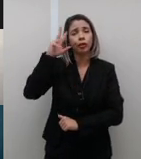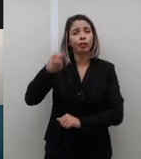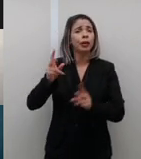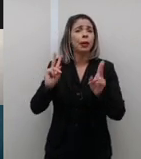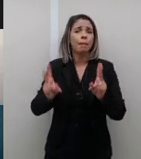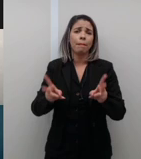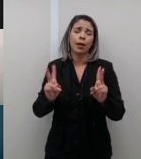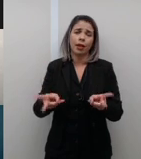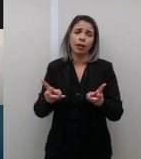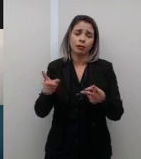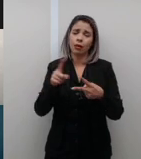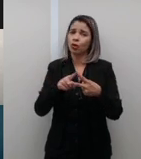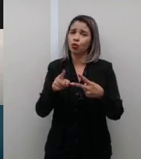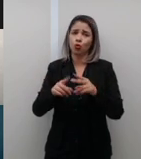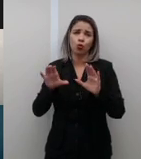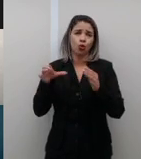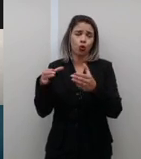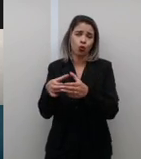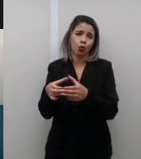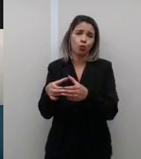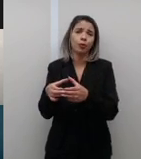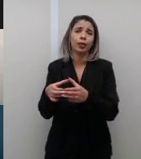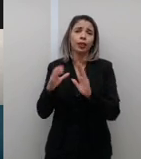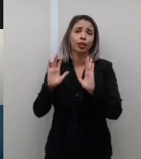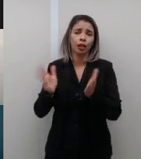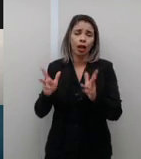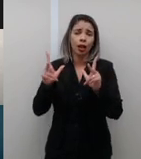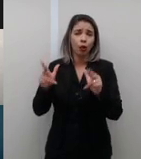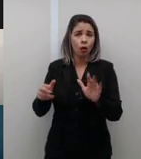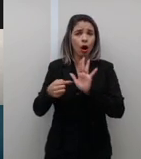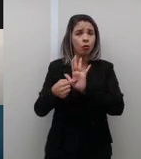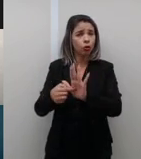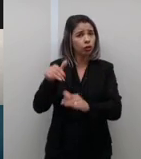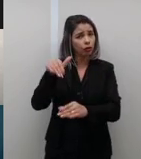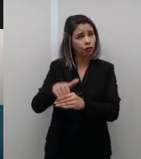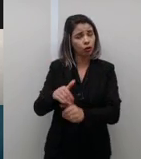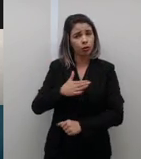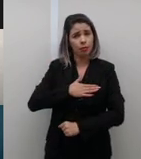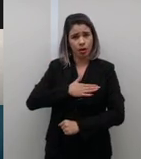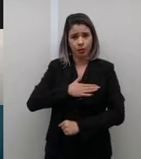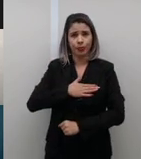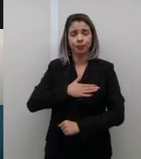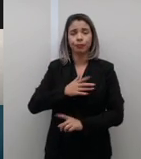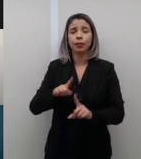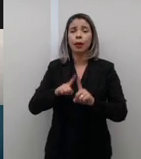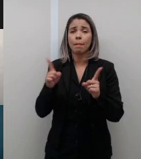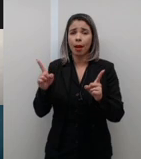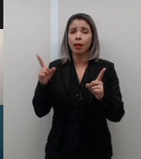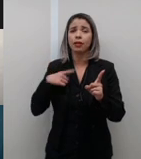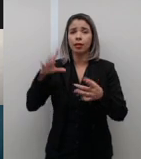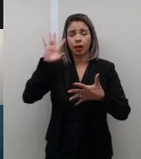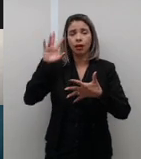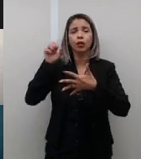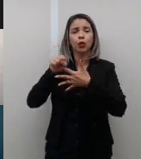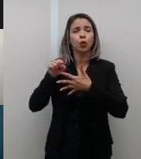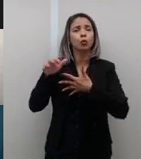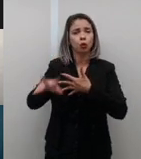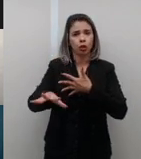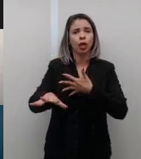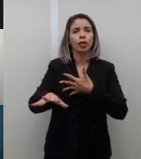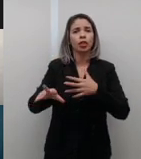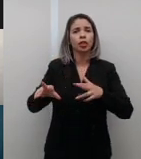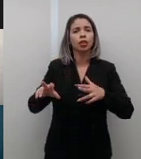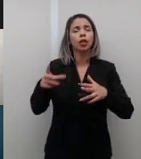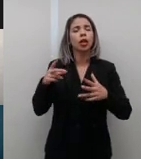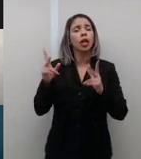duas turmas pela sessão, conforme exposto no voto. Apesar da jurisprudência uniforme das duas turmas, o processo foi